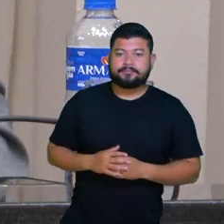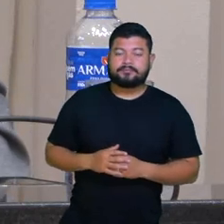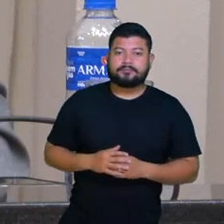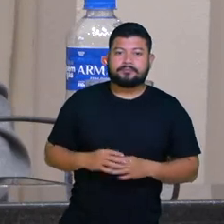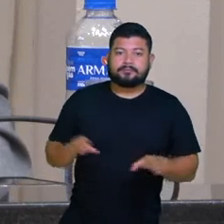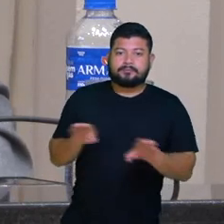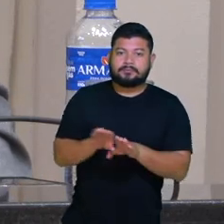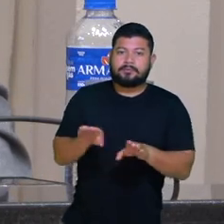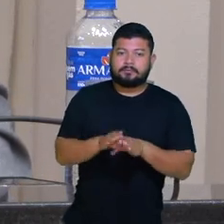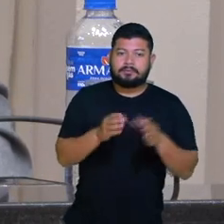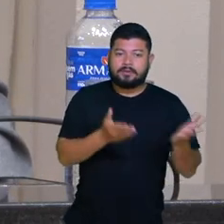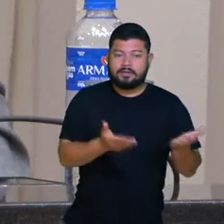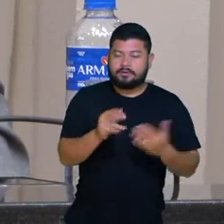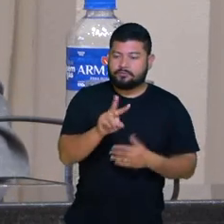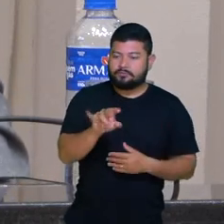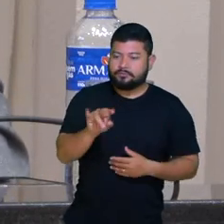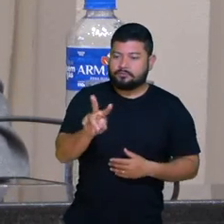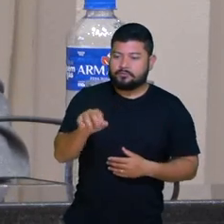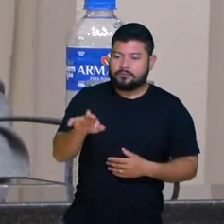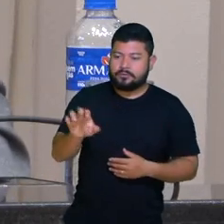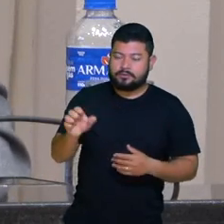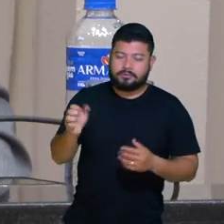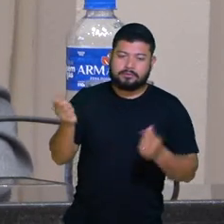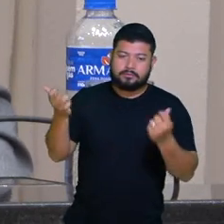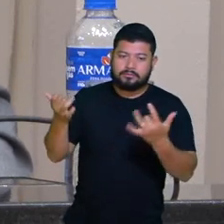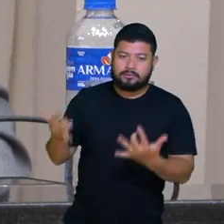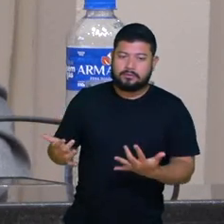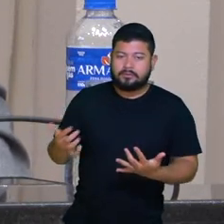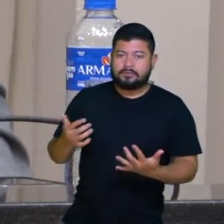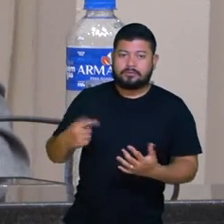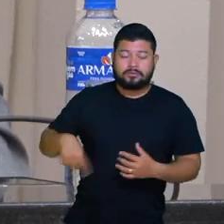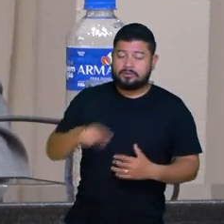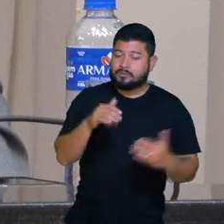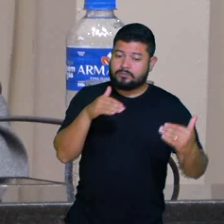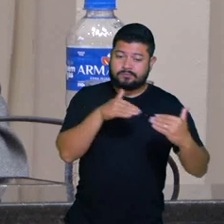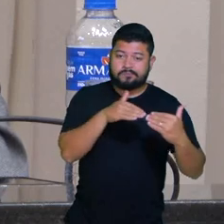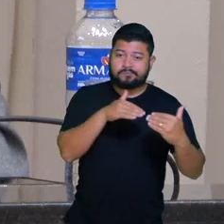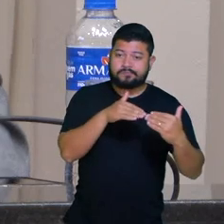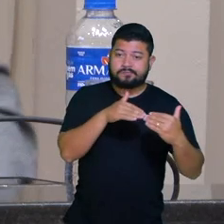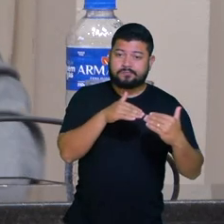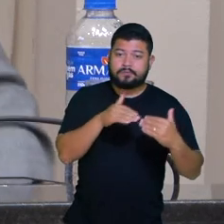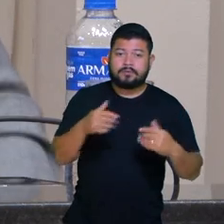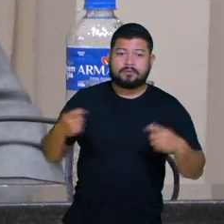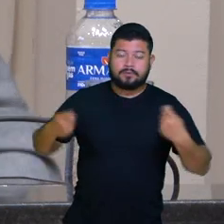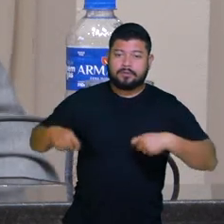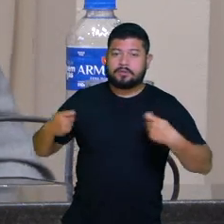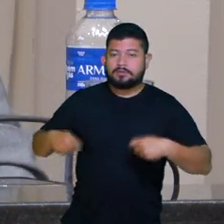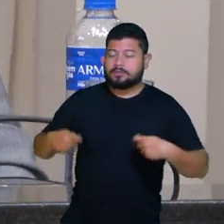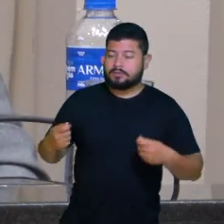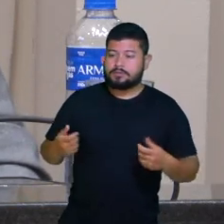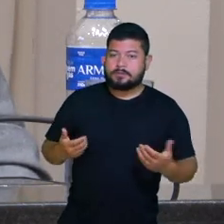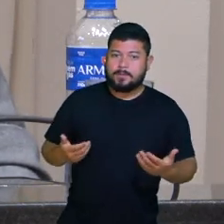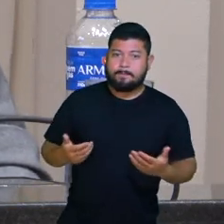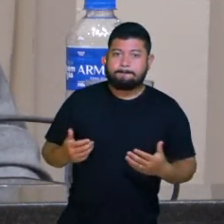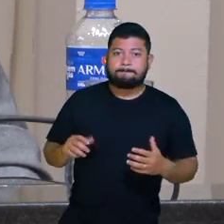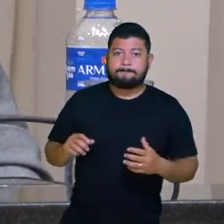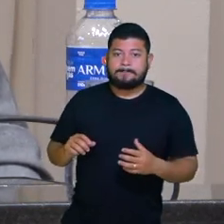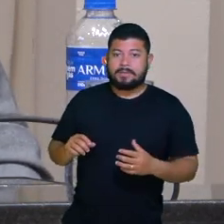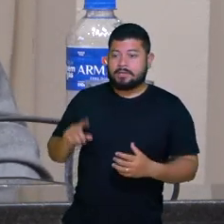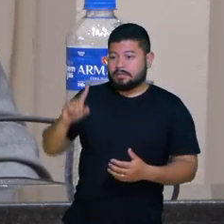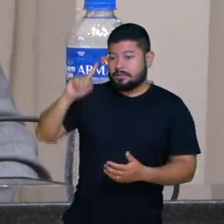Vivian traz aqui certamente concordamos plenamente de que há uma necessidade né de definir